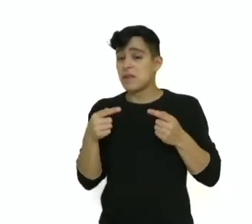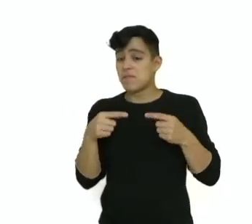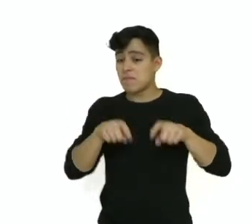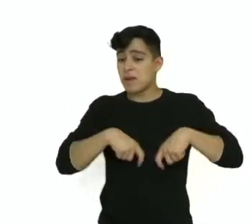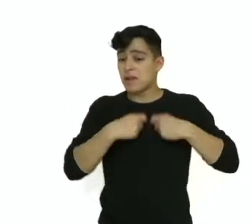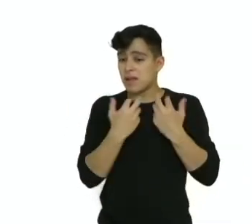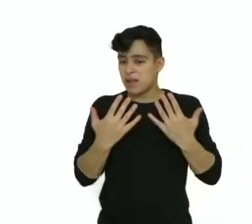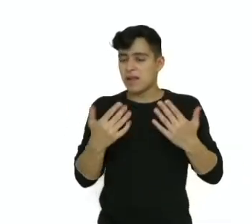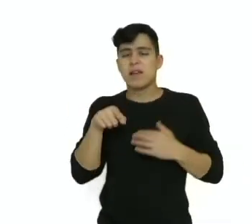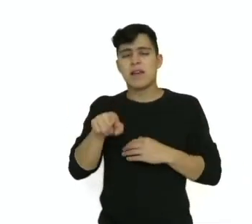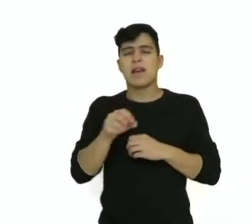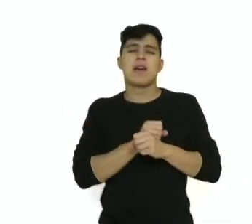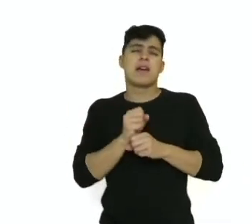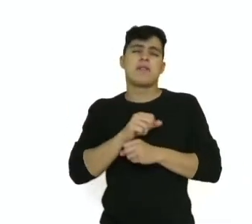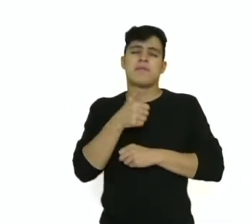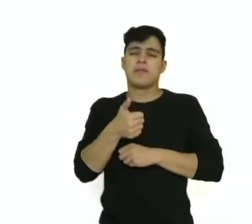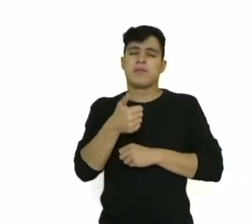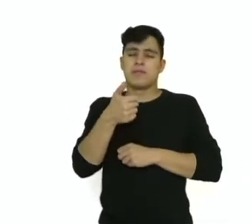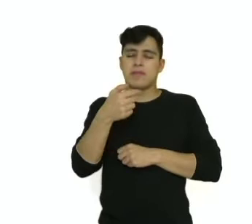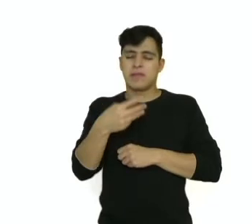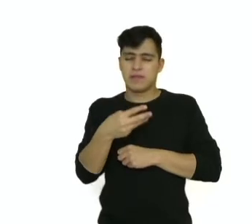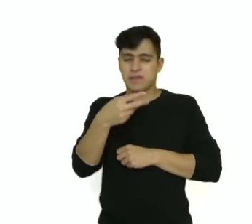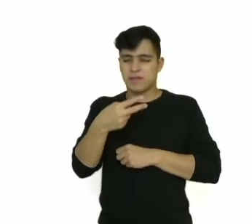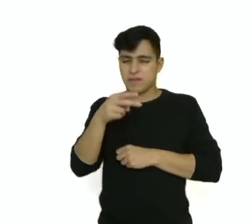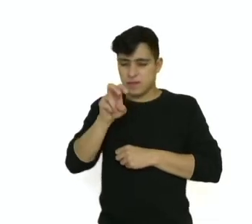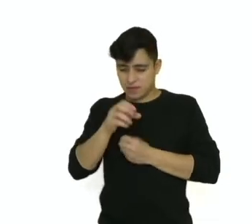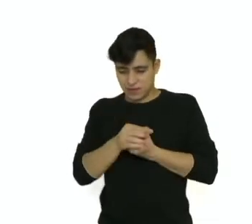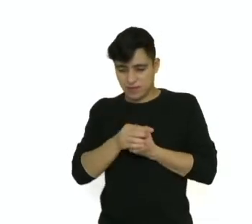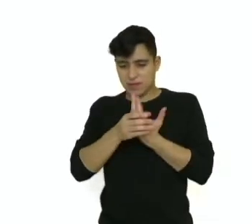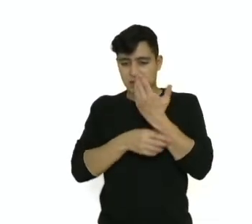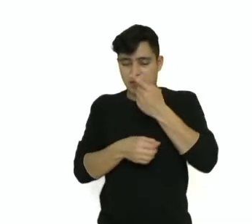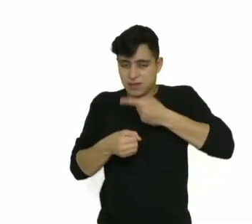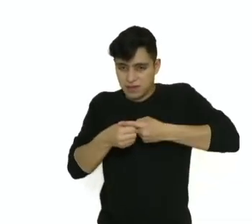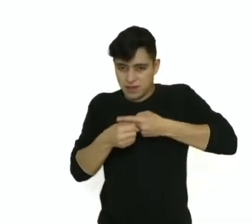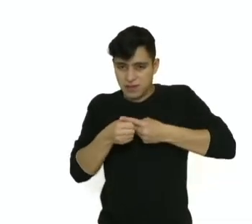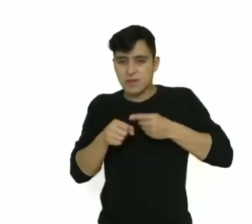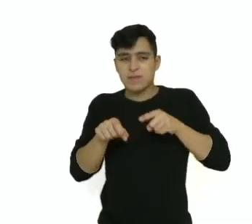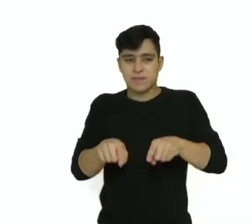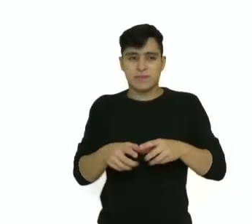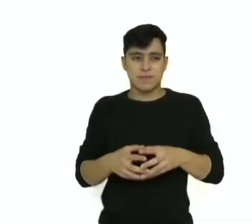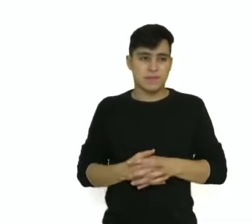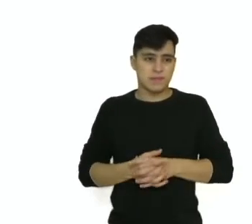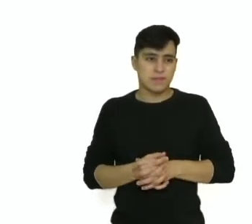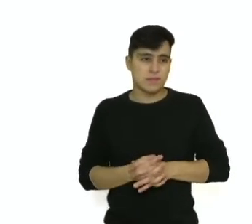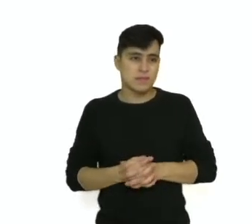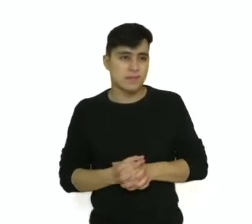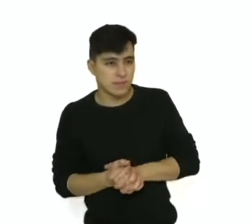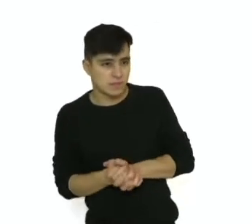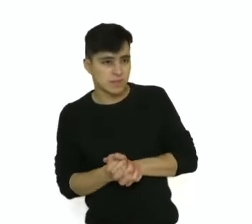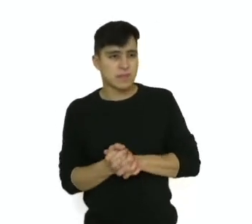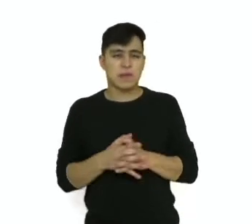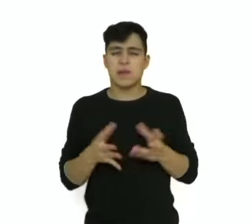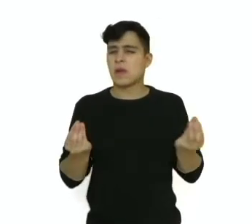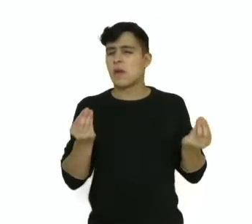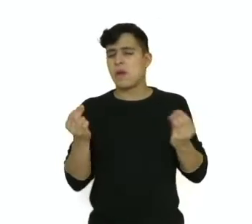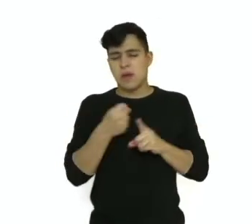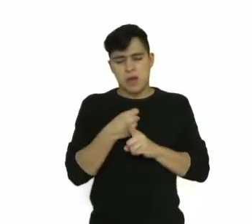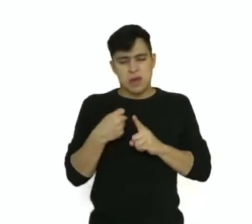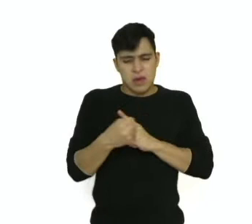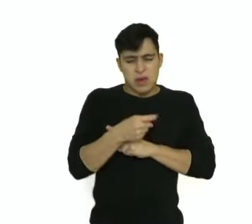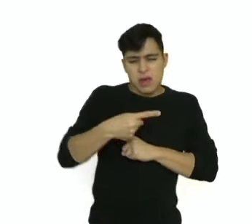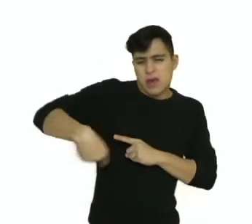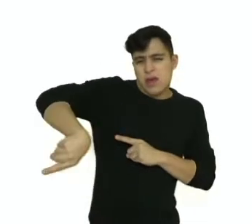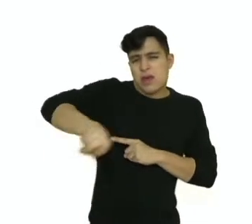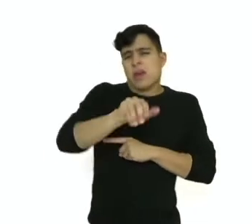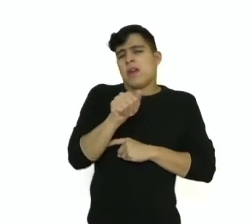Lá, em 1325, ergueram sua capital, a cidade de Tenochtitlan. Tá? Como era a sociedade asteca?